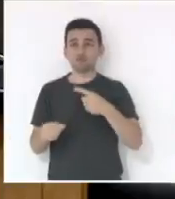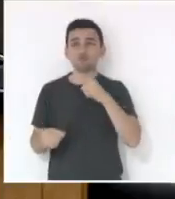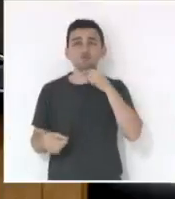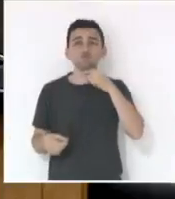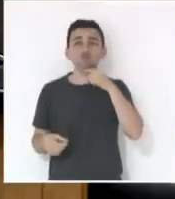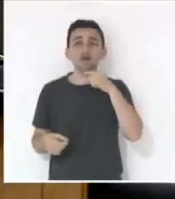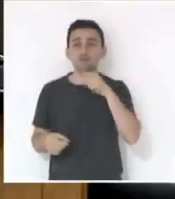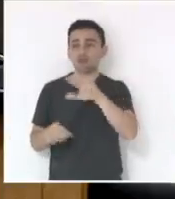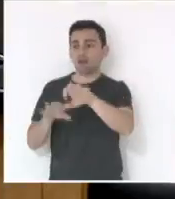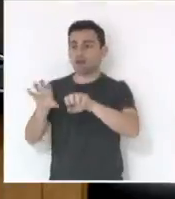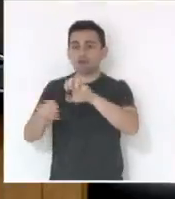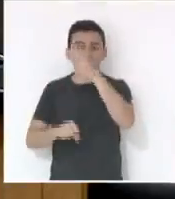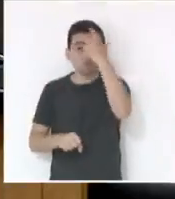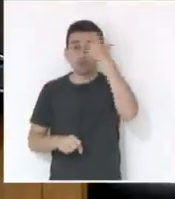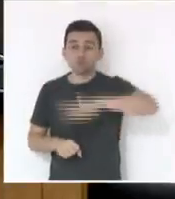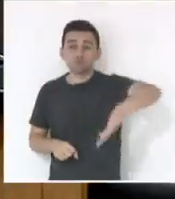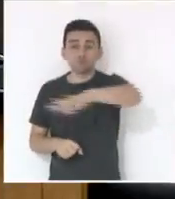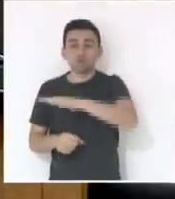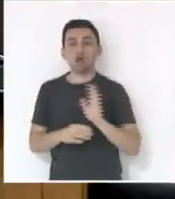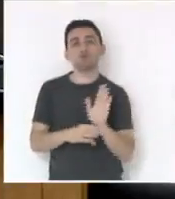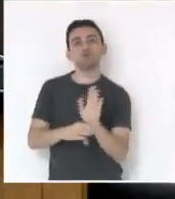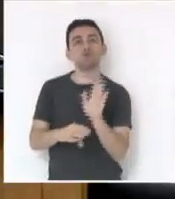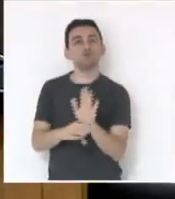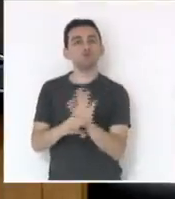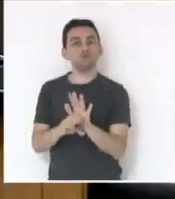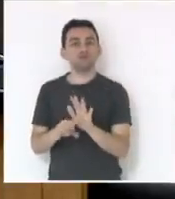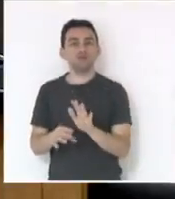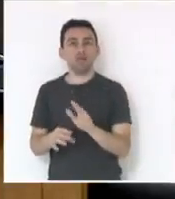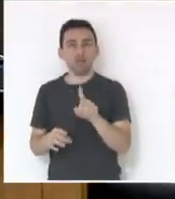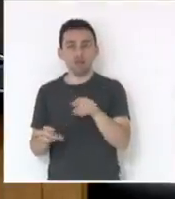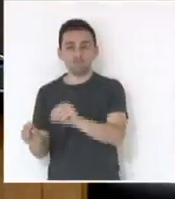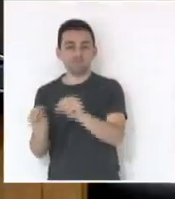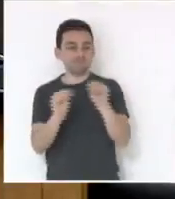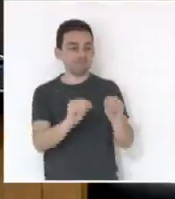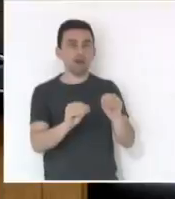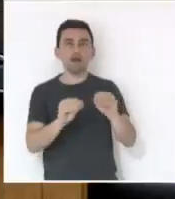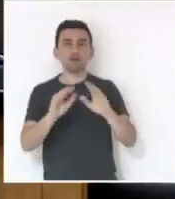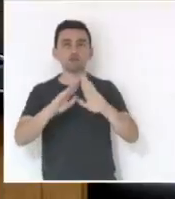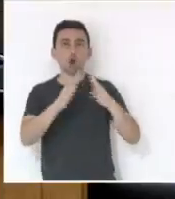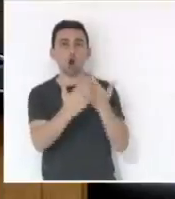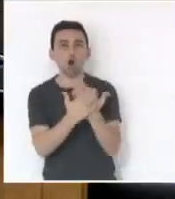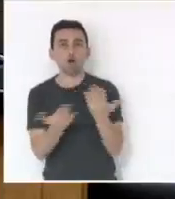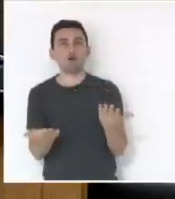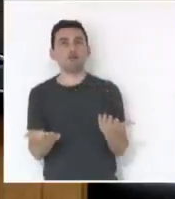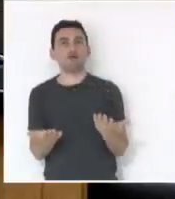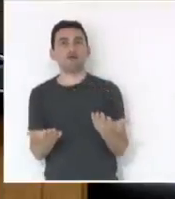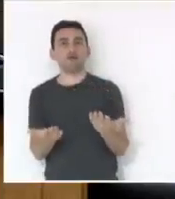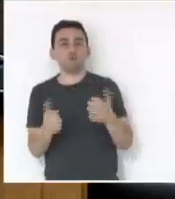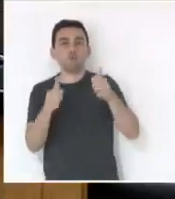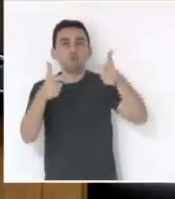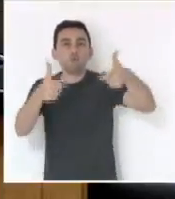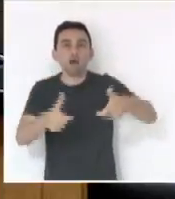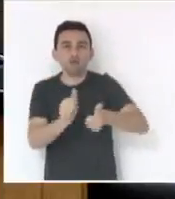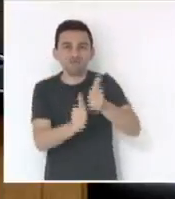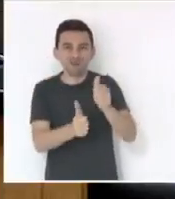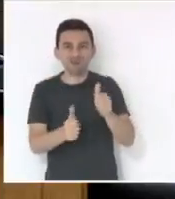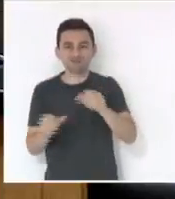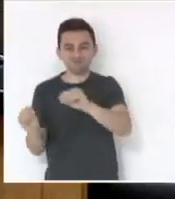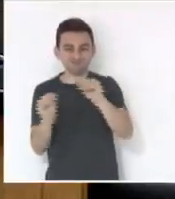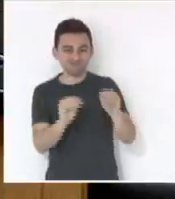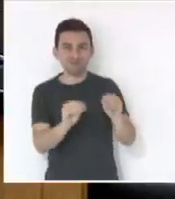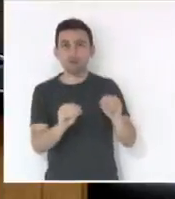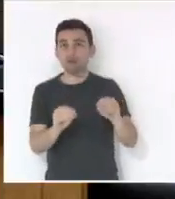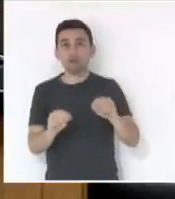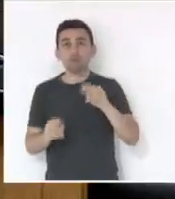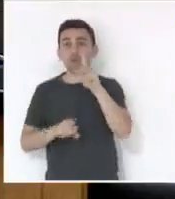colocar esses desabrigados numa escola, num ginásio de esportes, toda a população do município navegante vai